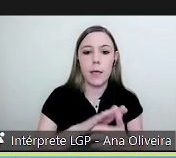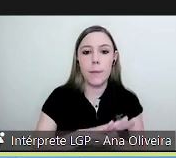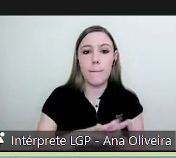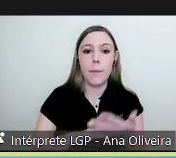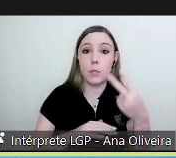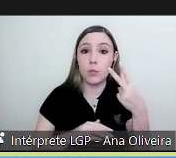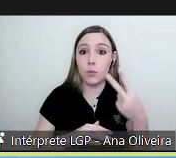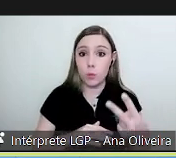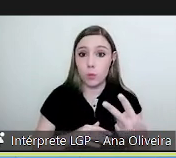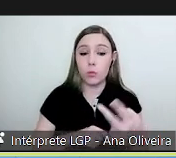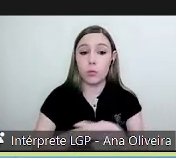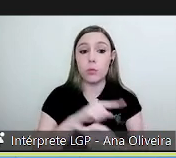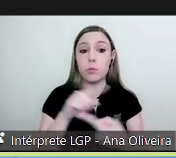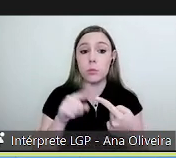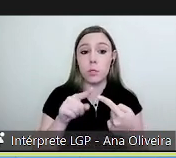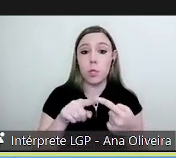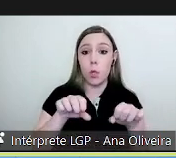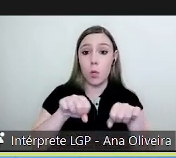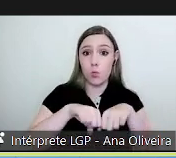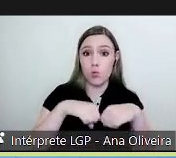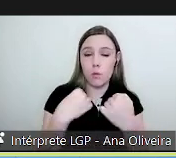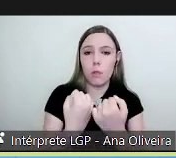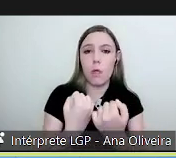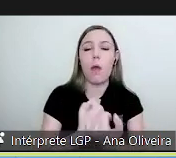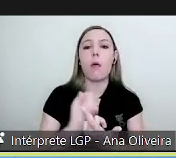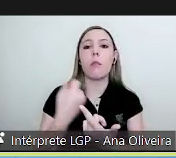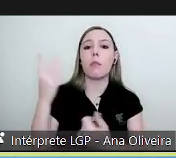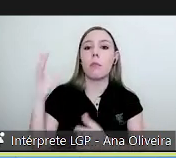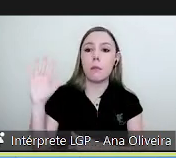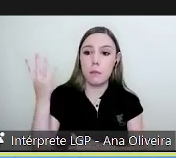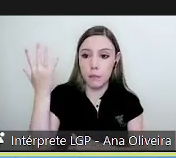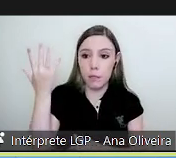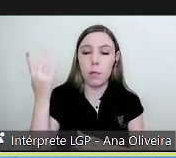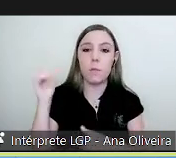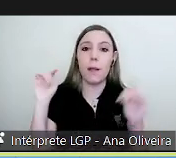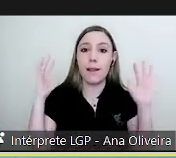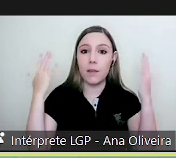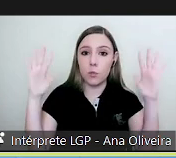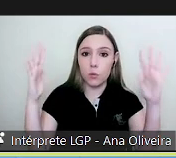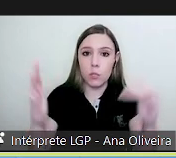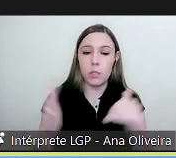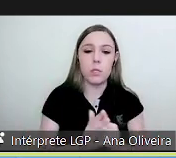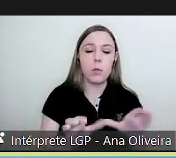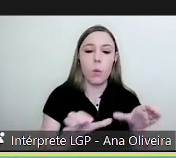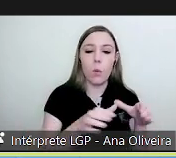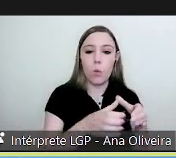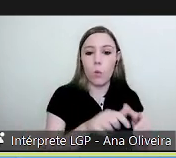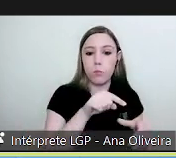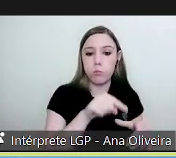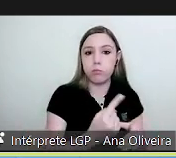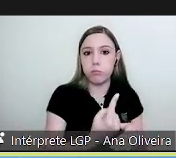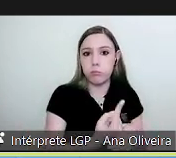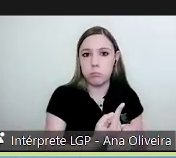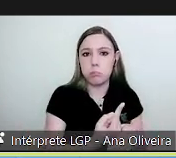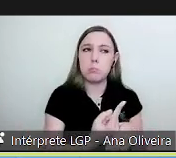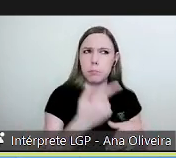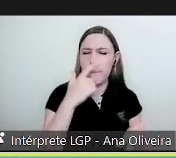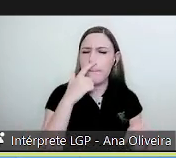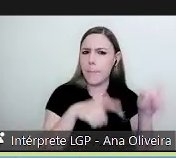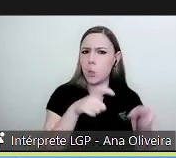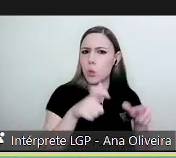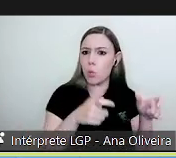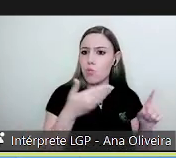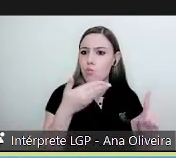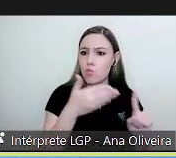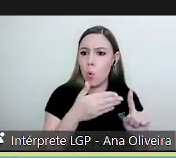seja, pela sociedade, pelo clima e pela natureza, ou seja, um eixo de caráter mais vá lá, pessoas, virado para as pessoas